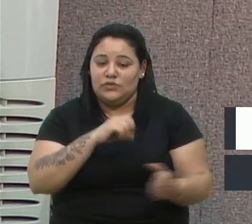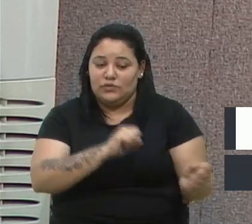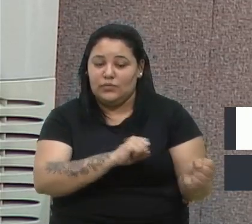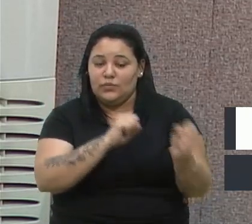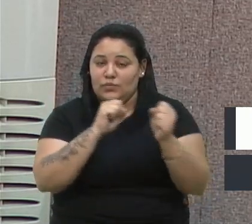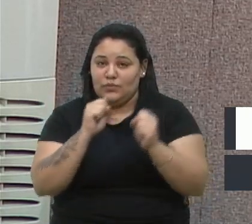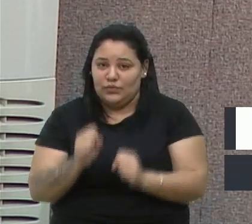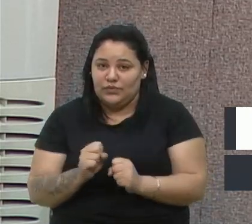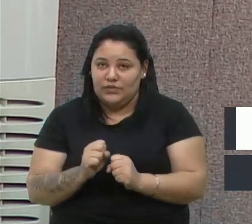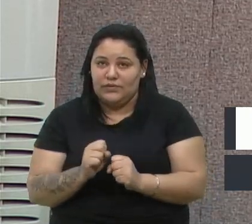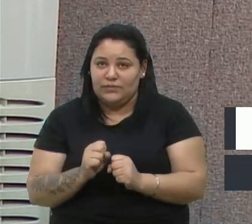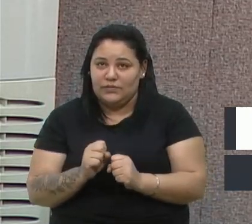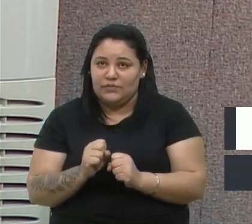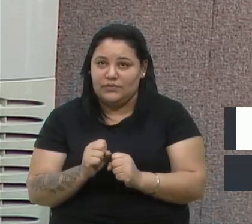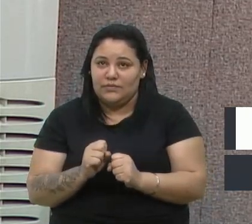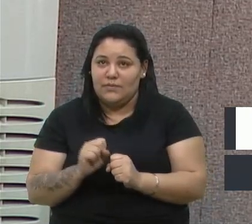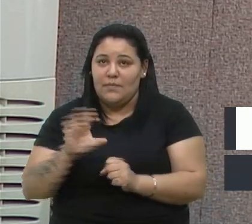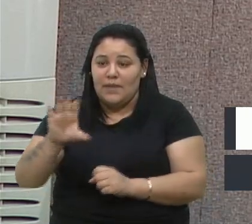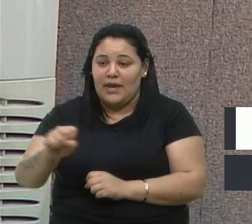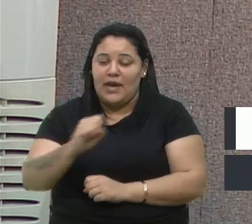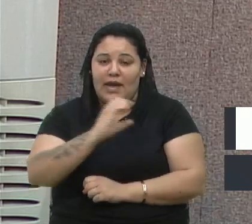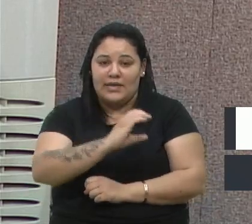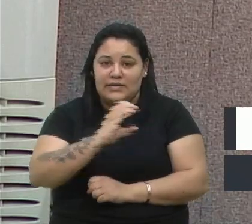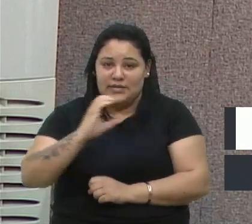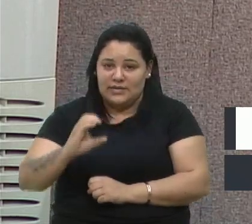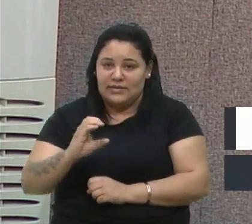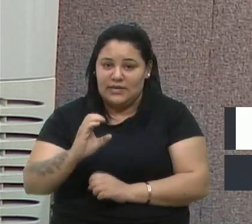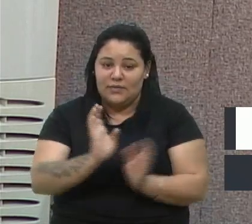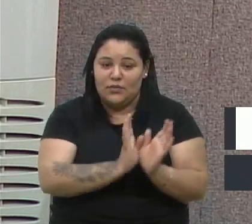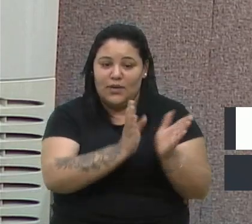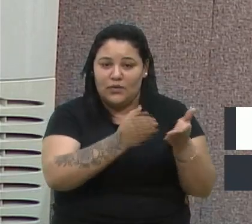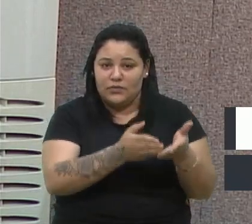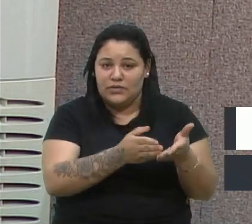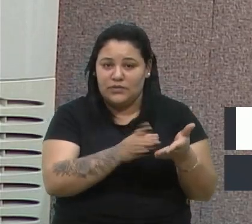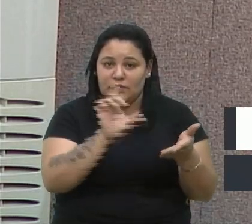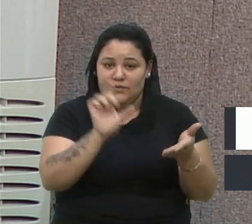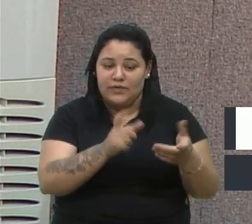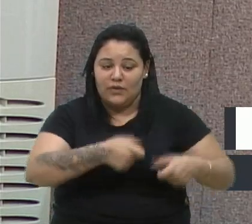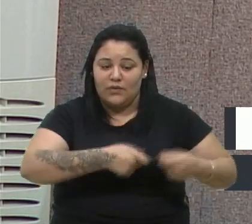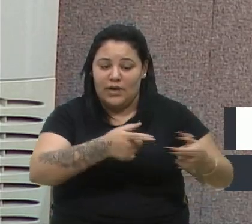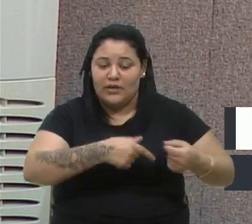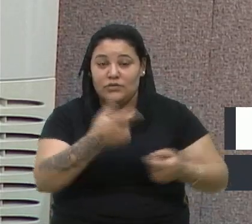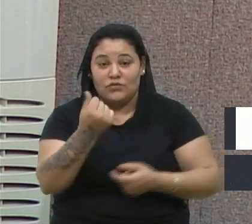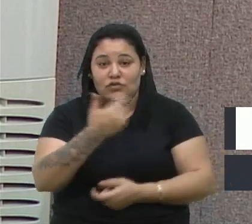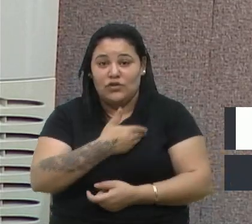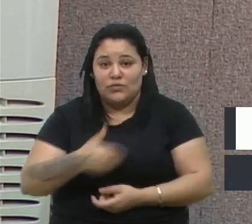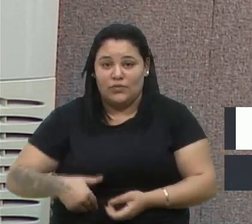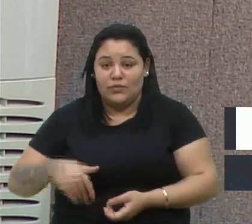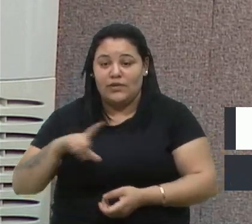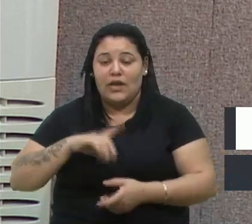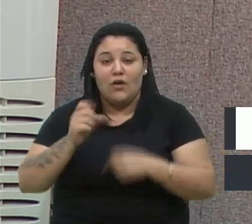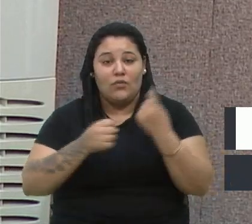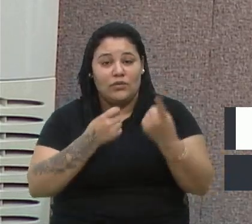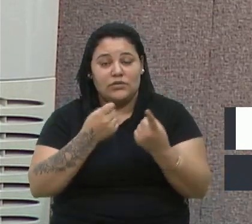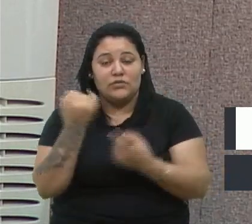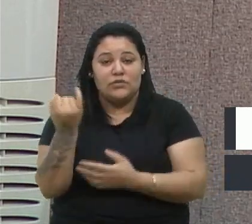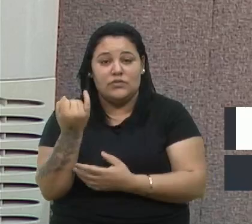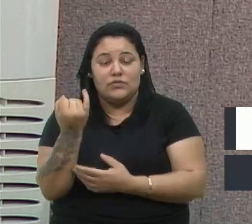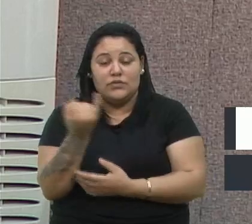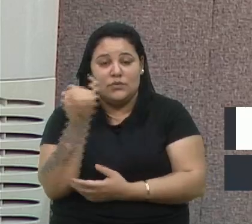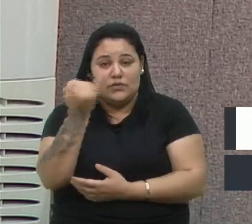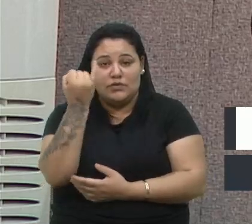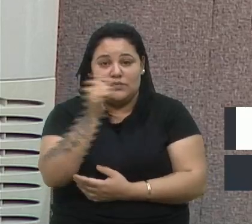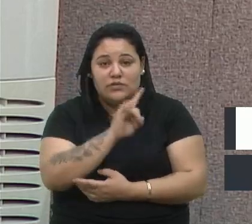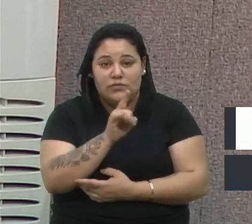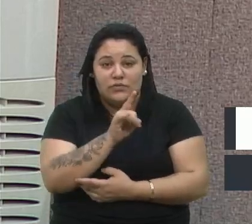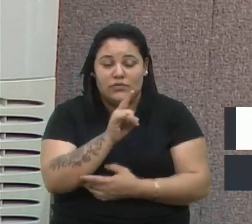para dentro de uma comissão dessas e gastar menos dinheiro público. Então, são algumas coisas que são importantes, não sou contra a criação das comissões,